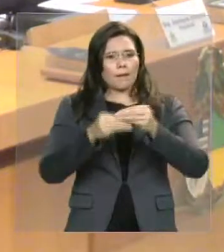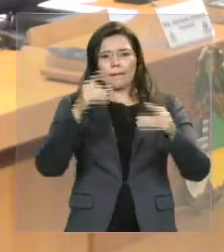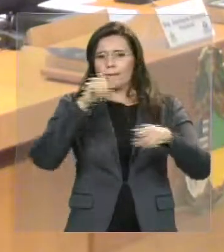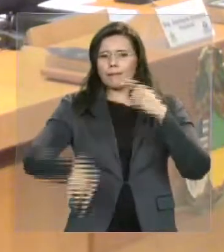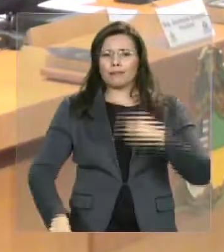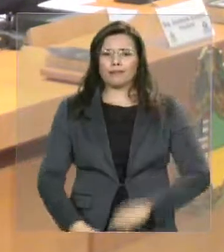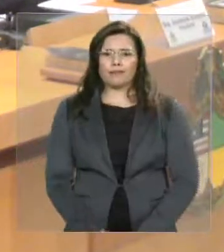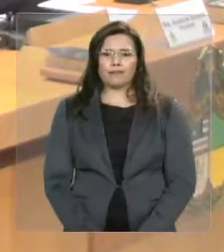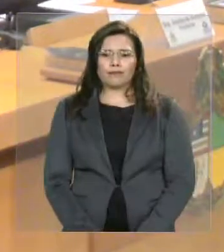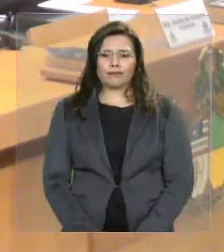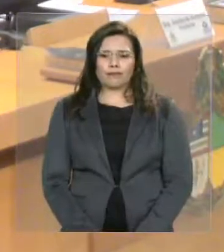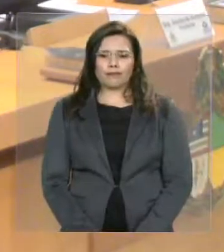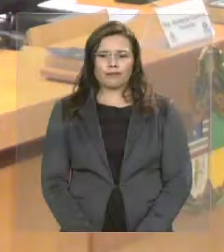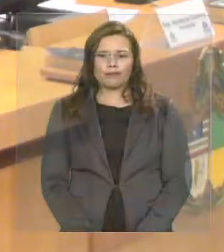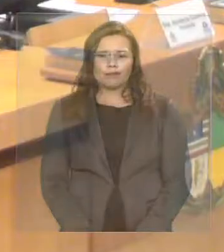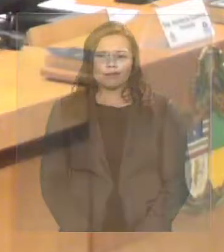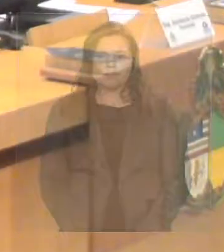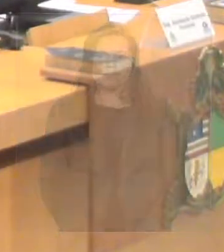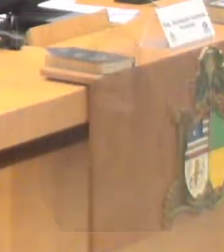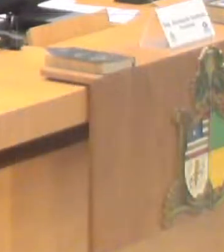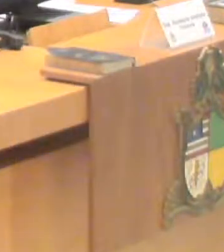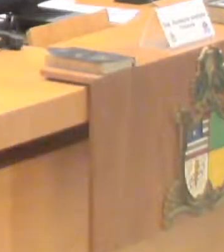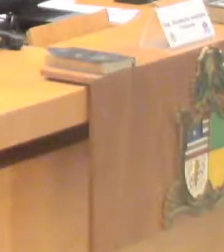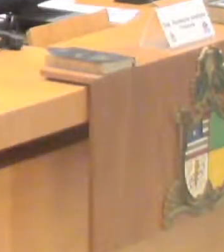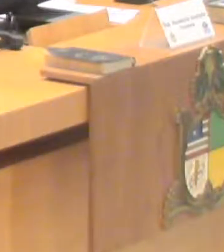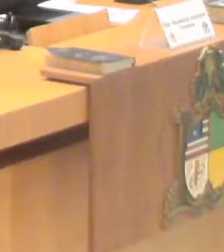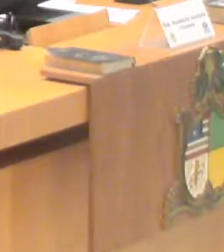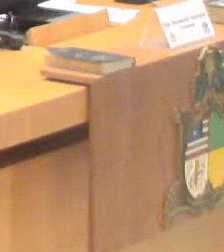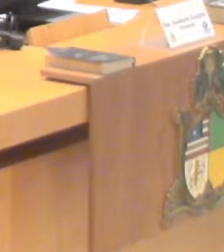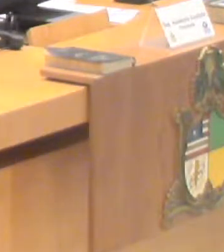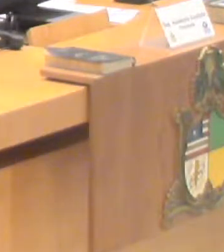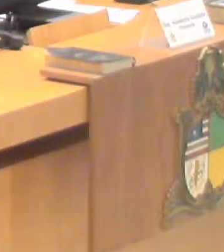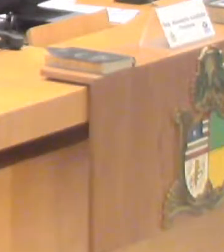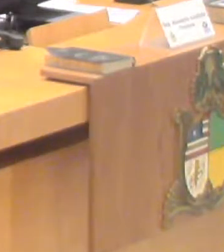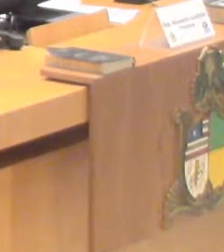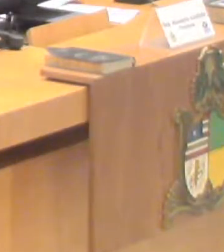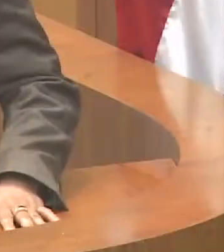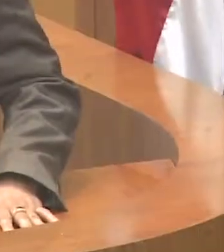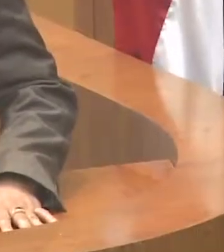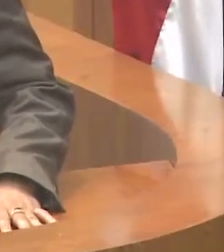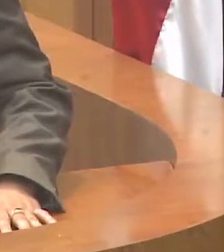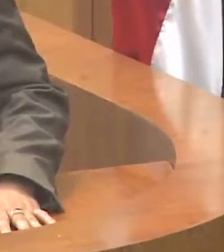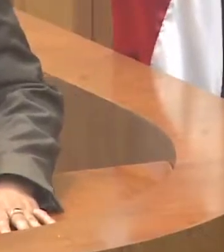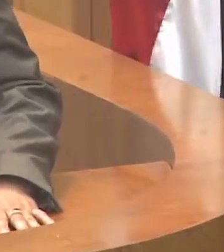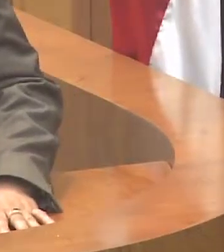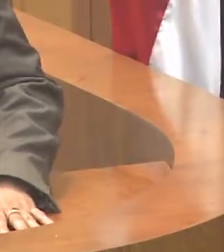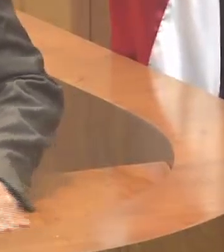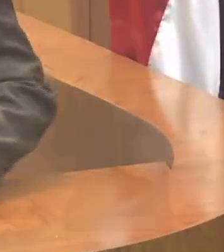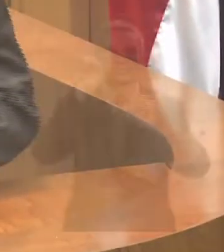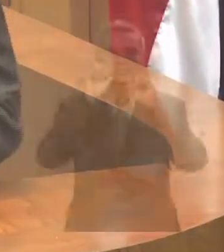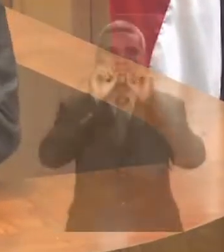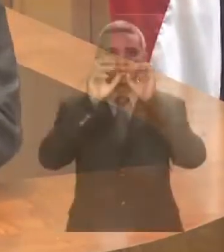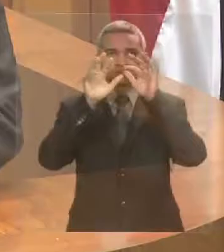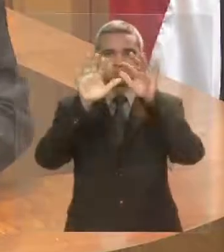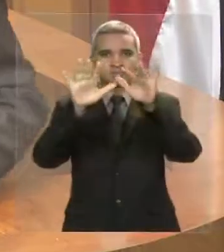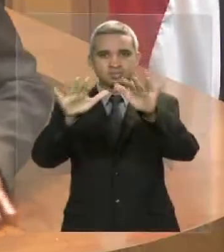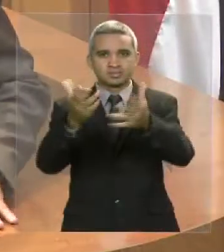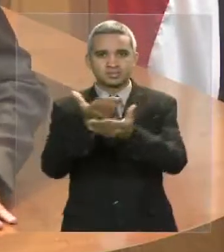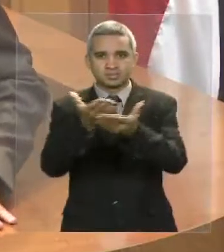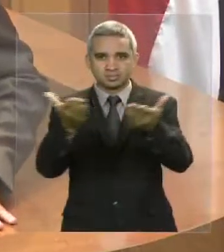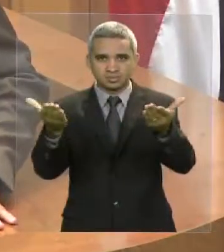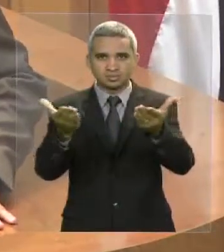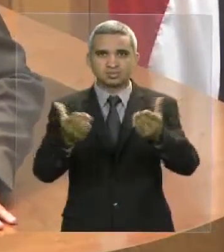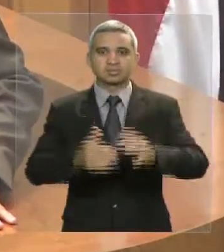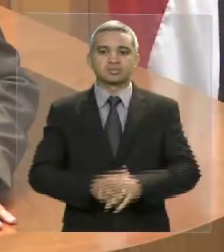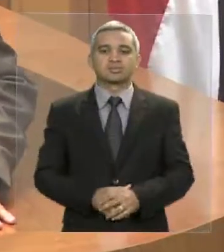Que Deus abençoe a todos e possa nos conceder um bom recesso, mas um recesso que ainda seja